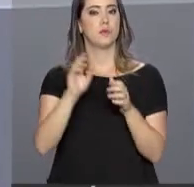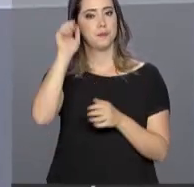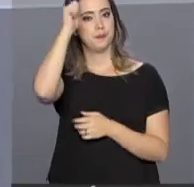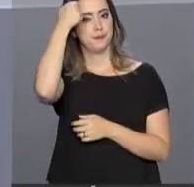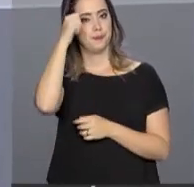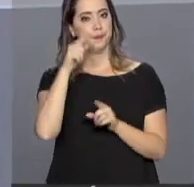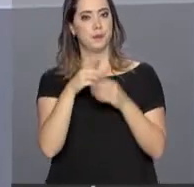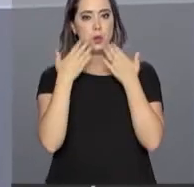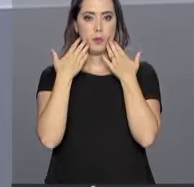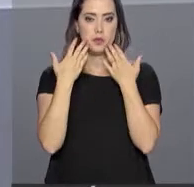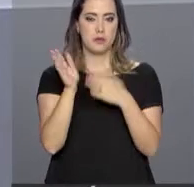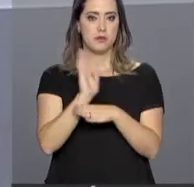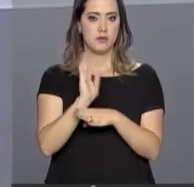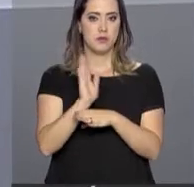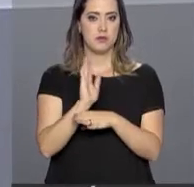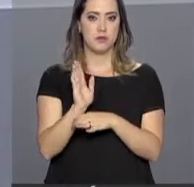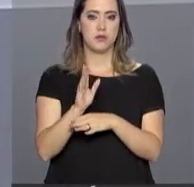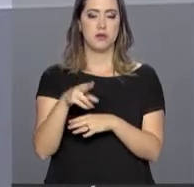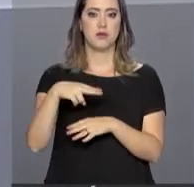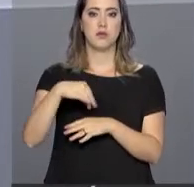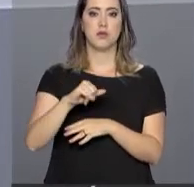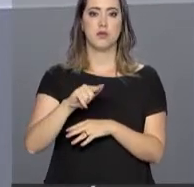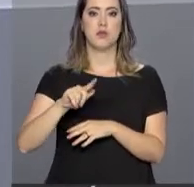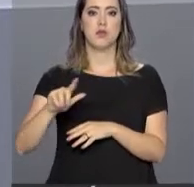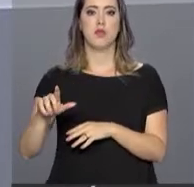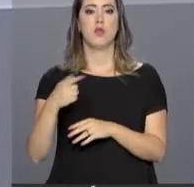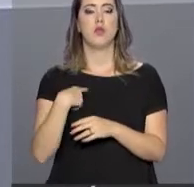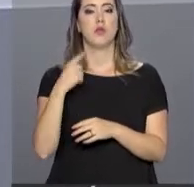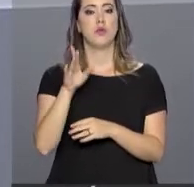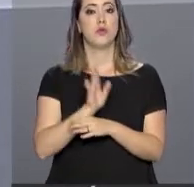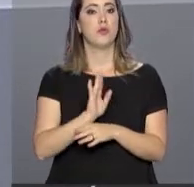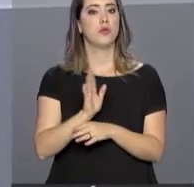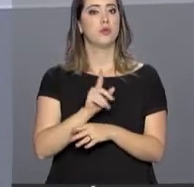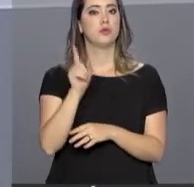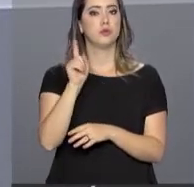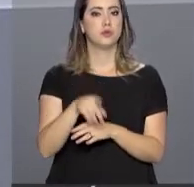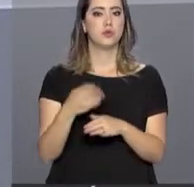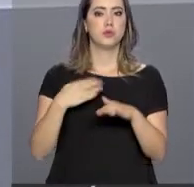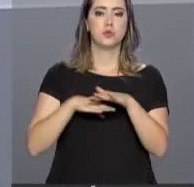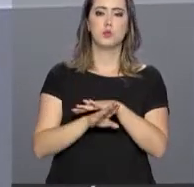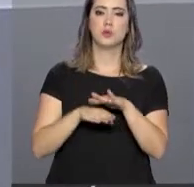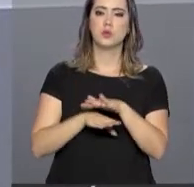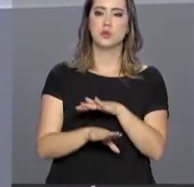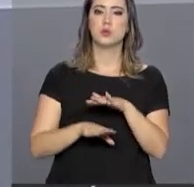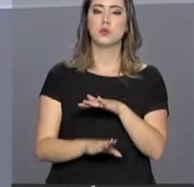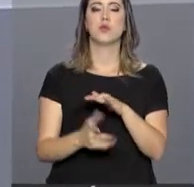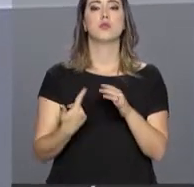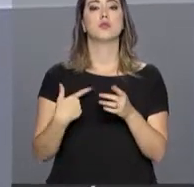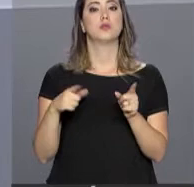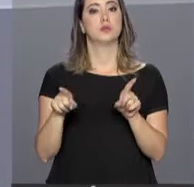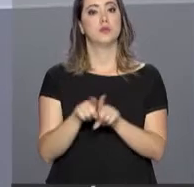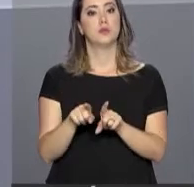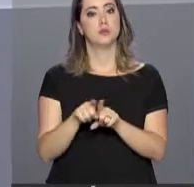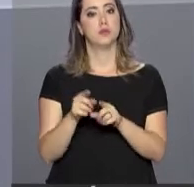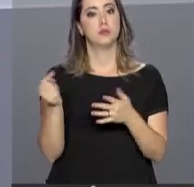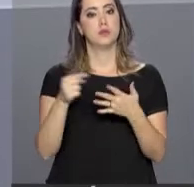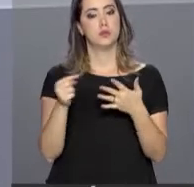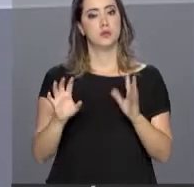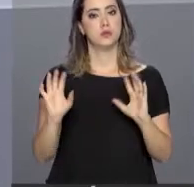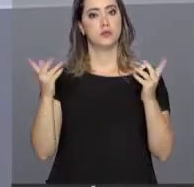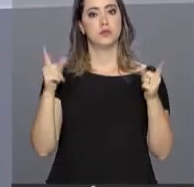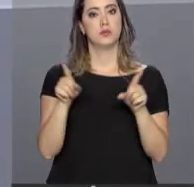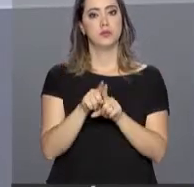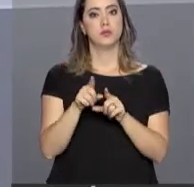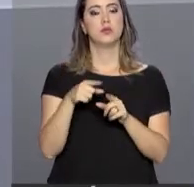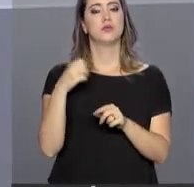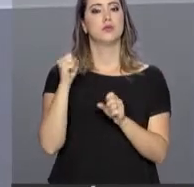de cinema em homenagem a nelson pereira dos santos cujos originais dos filmes estão guardados no arquivo nacional entre os